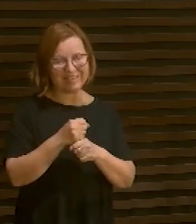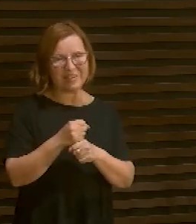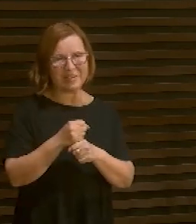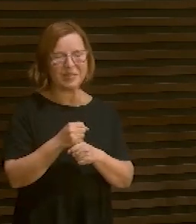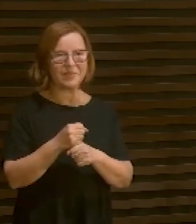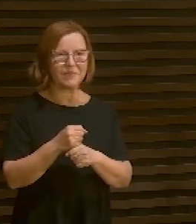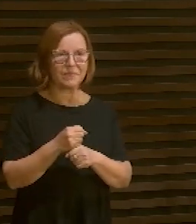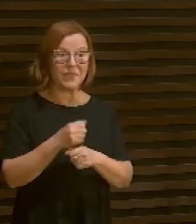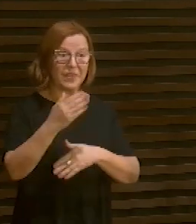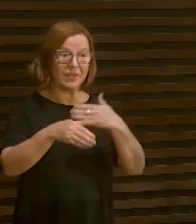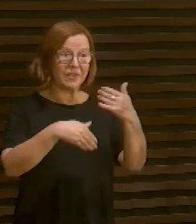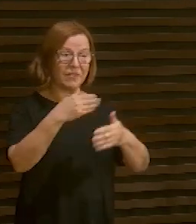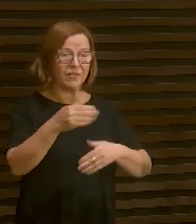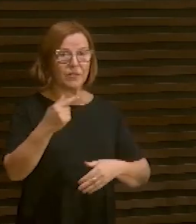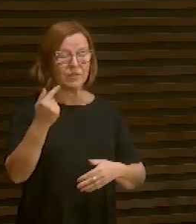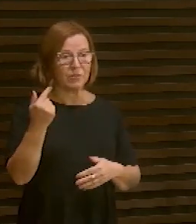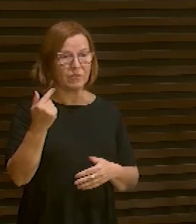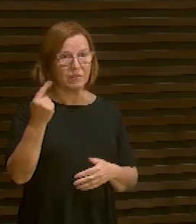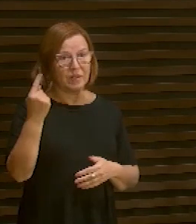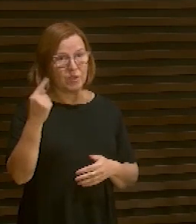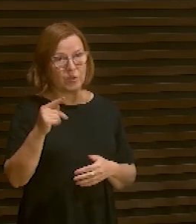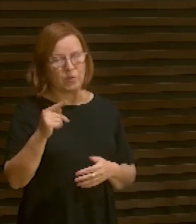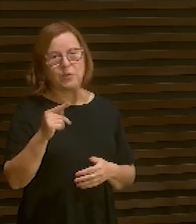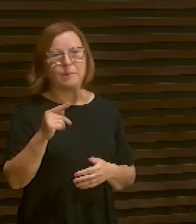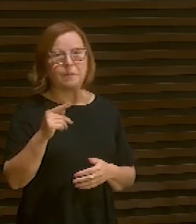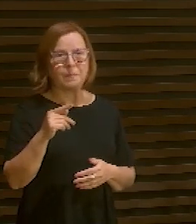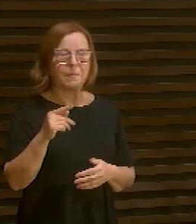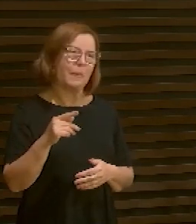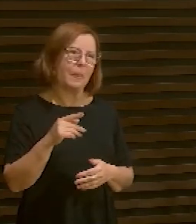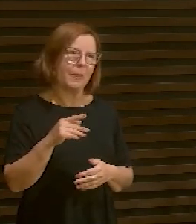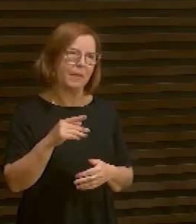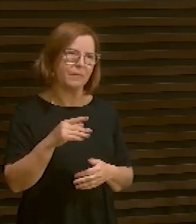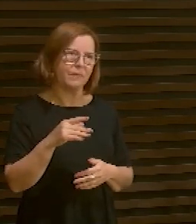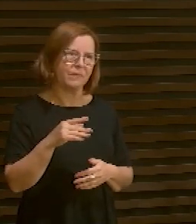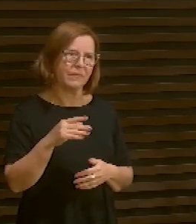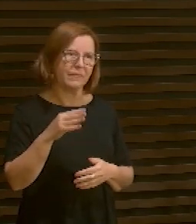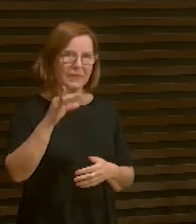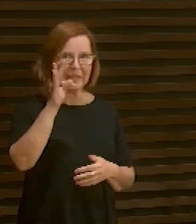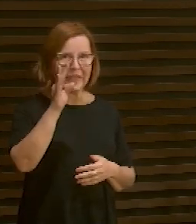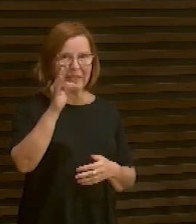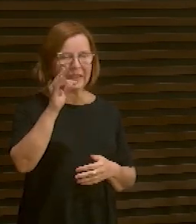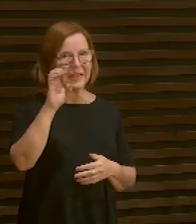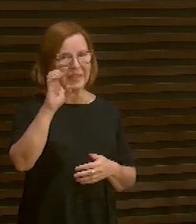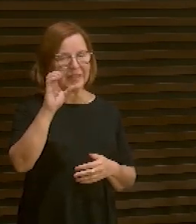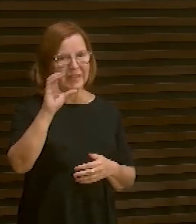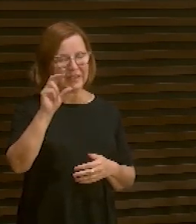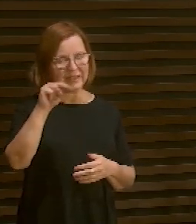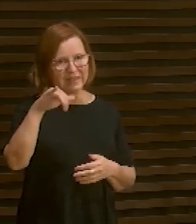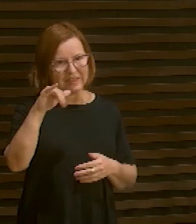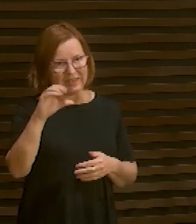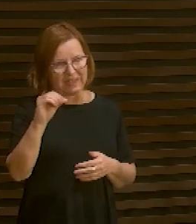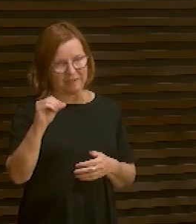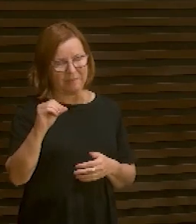que ele desenvolveu a sua técnica muito eficaz para aperfeiçoar-se no jogo.